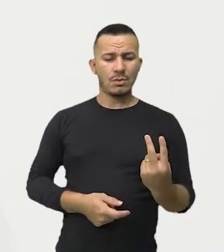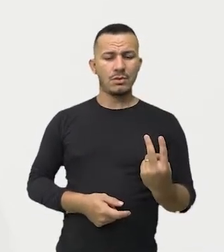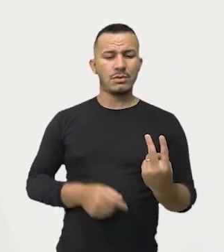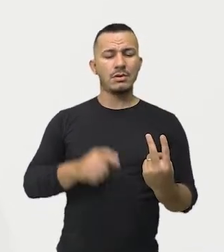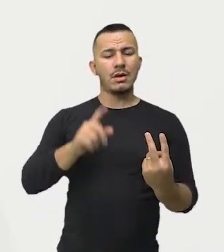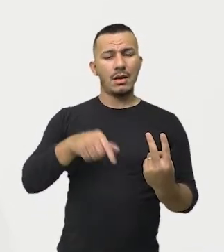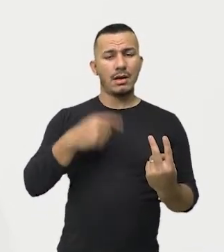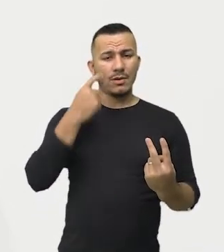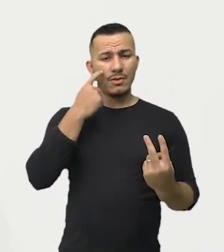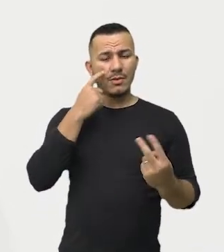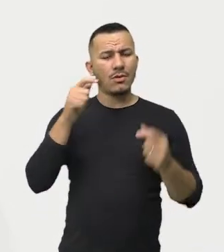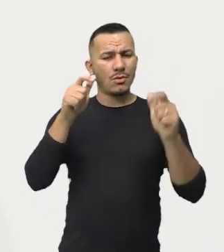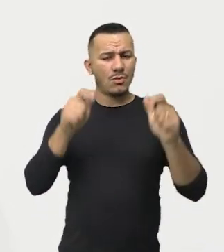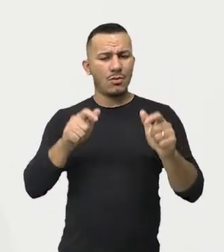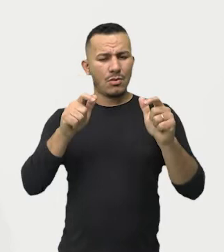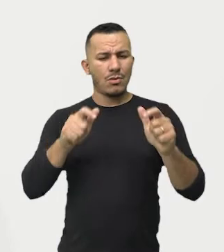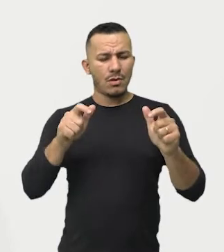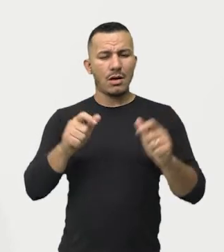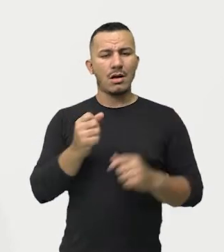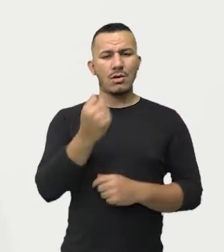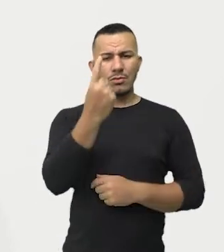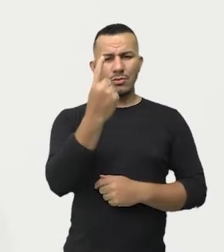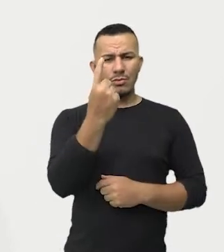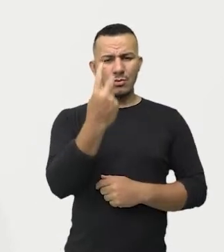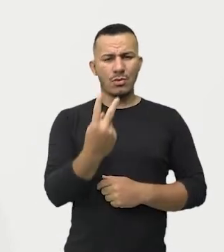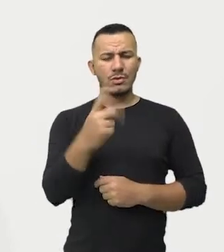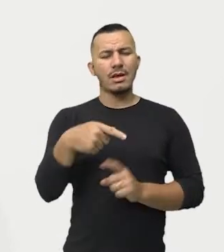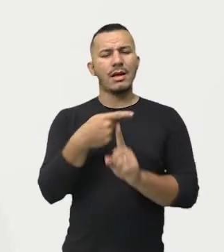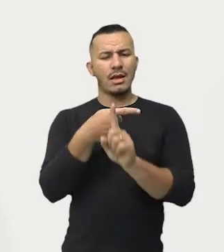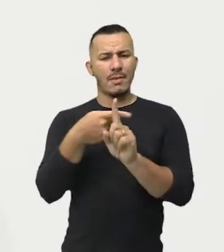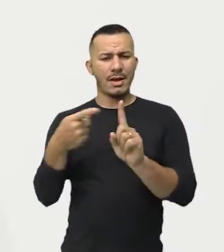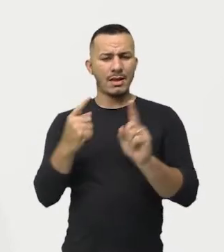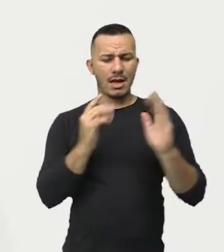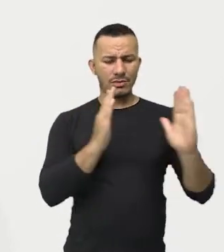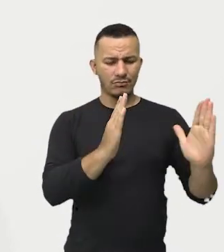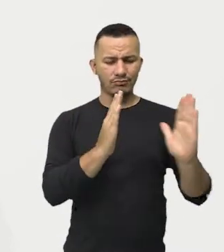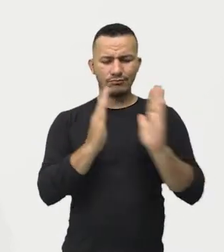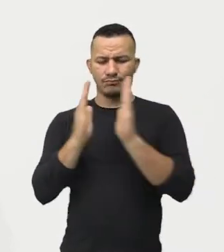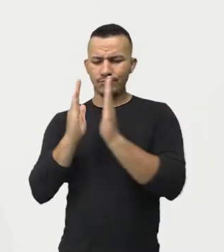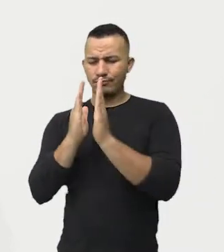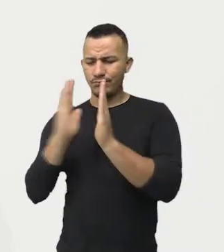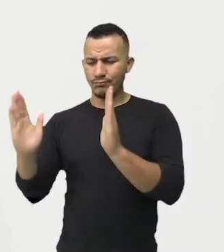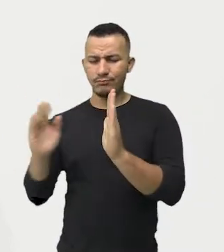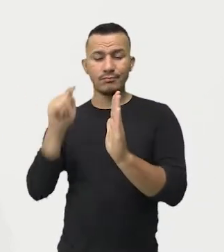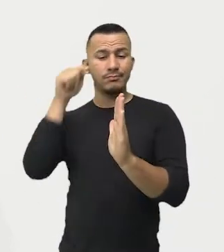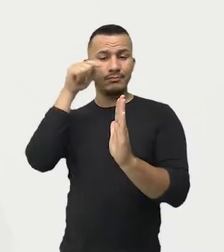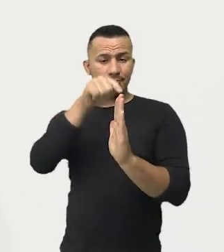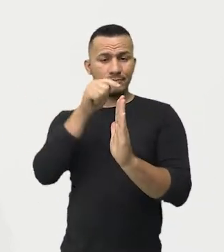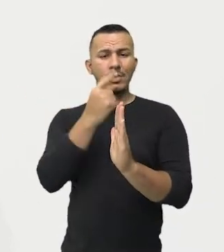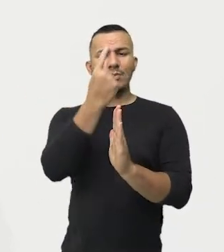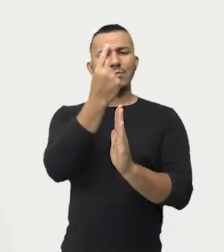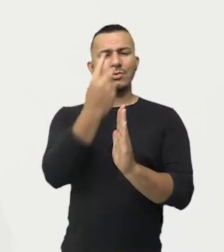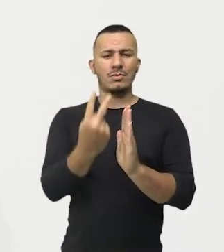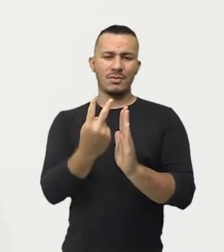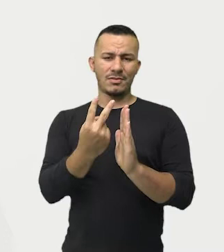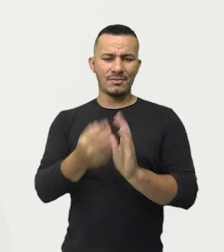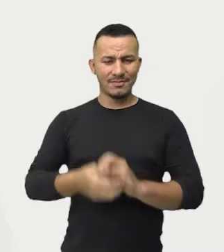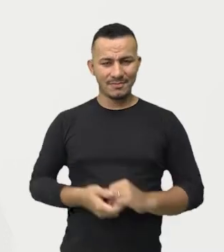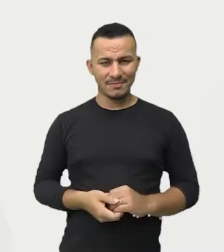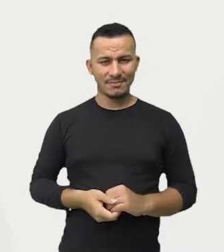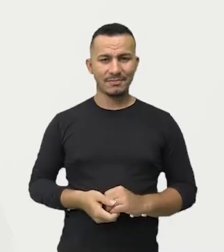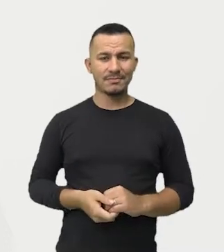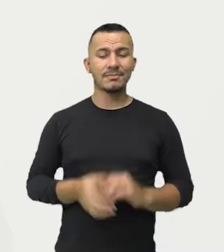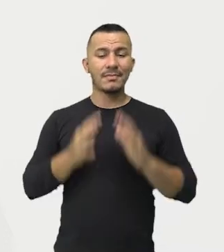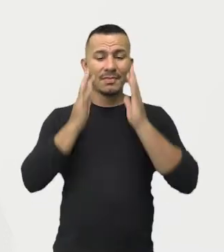está exatamente aqui na metade do intervalo entre 0 e 1. E atenção,